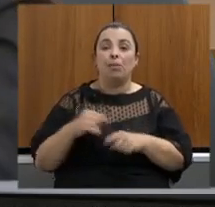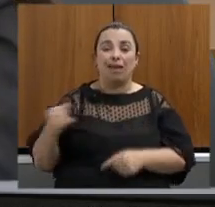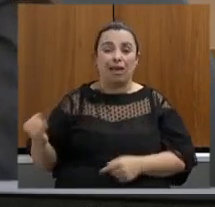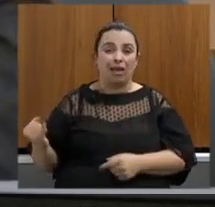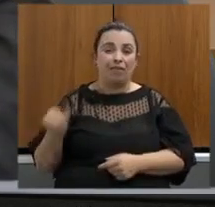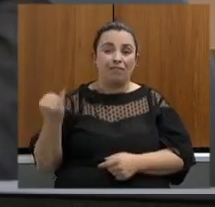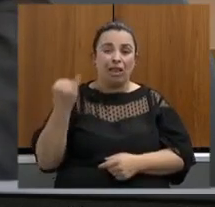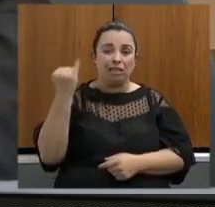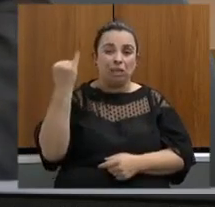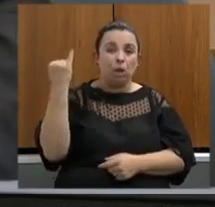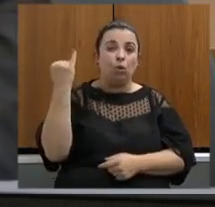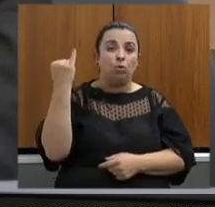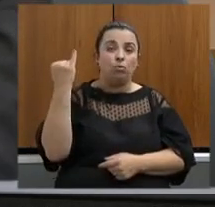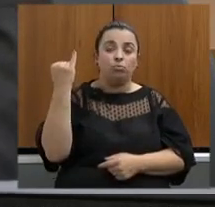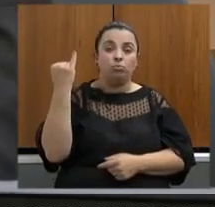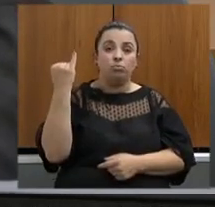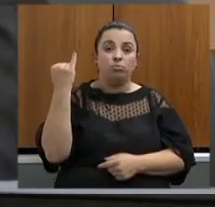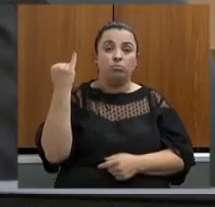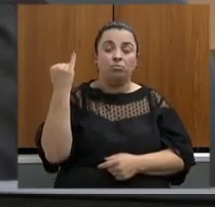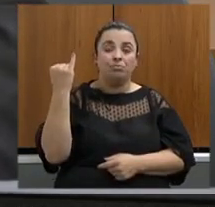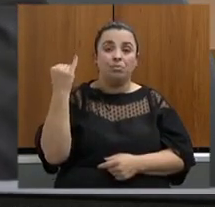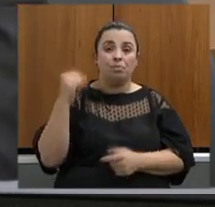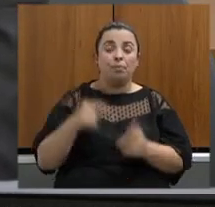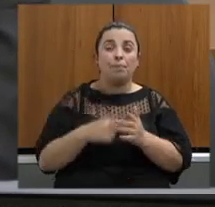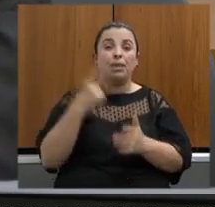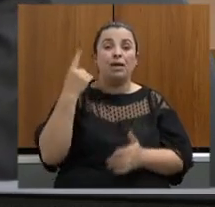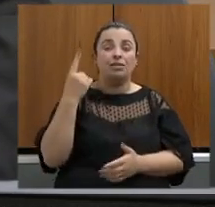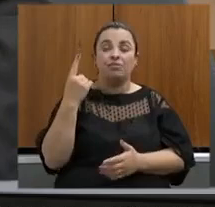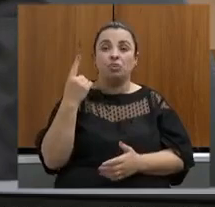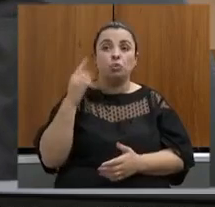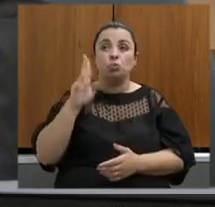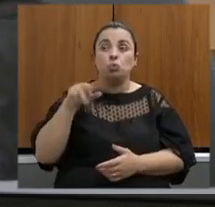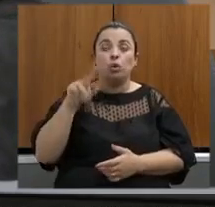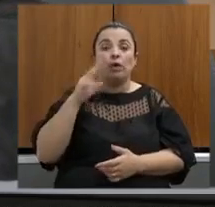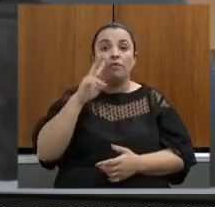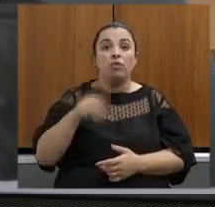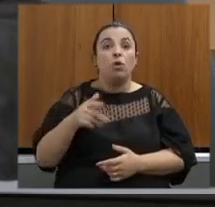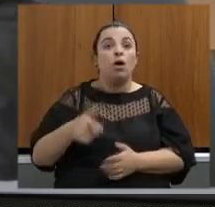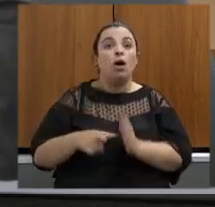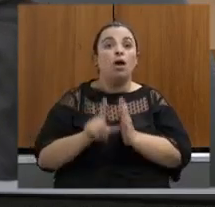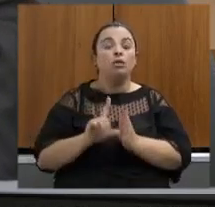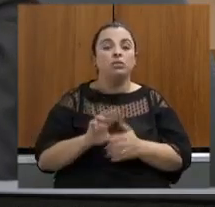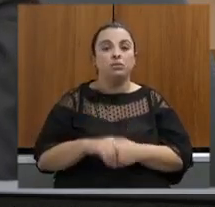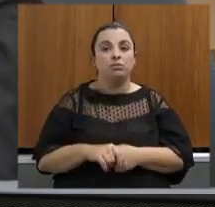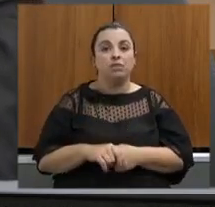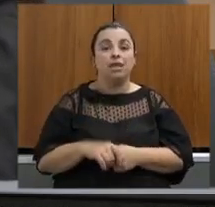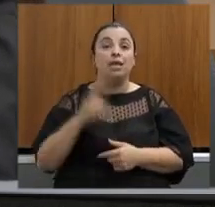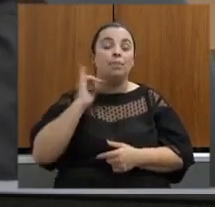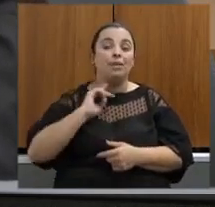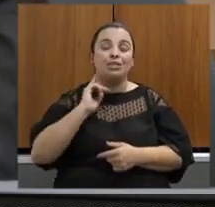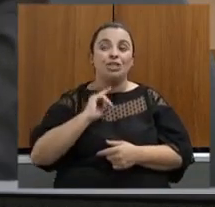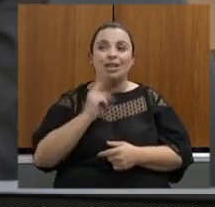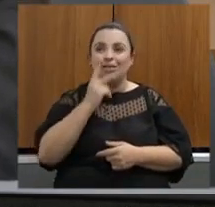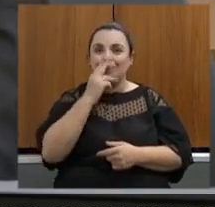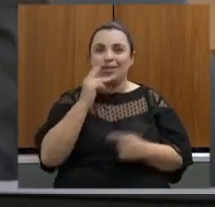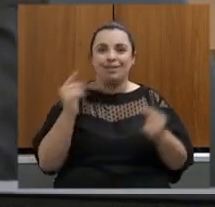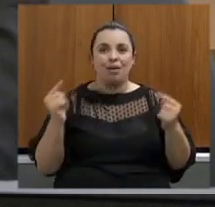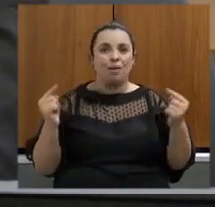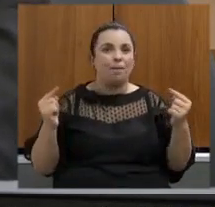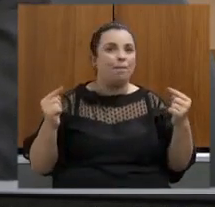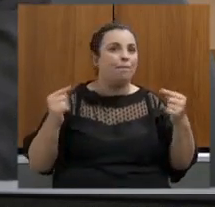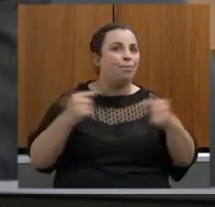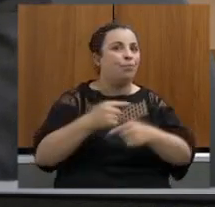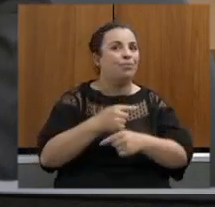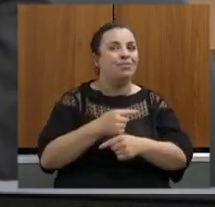na Inglaterra em toda Europa e Minas Gerais vem praticamente na contramão disso tudo